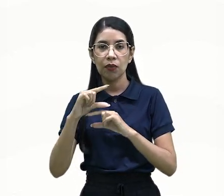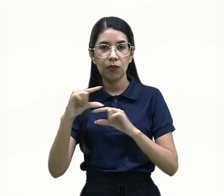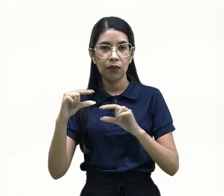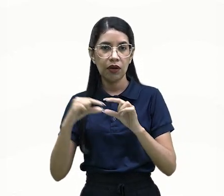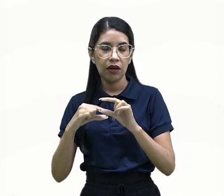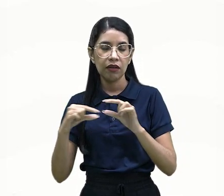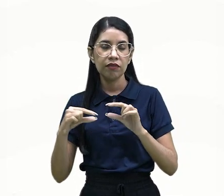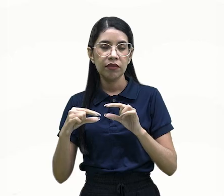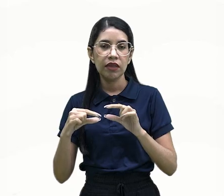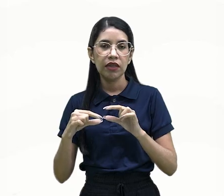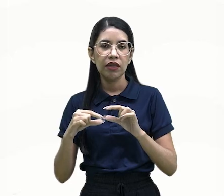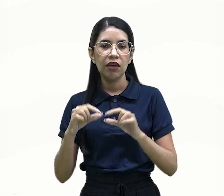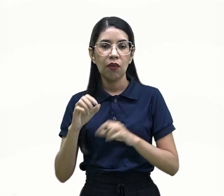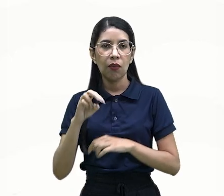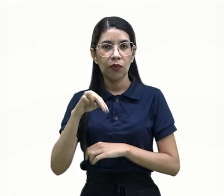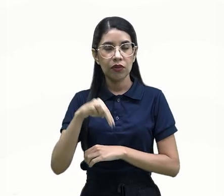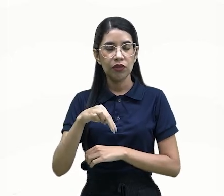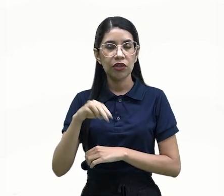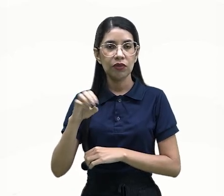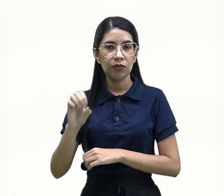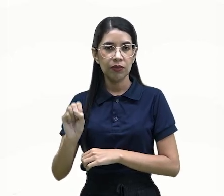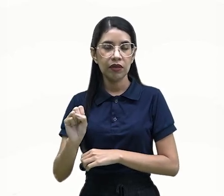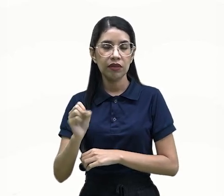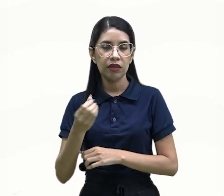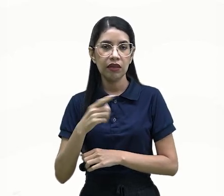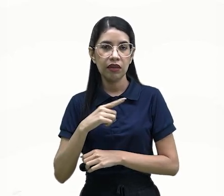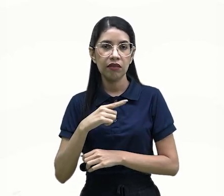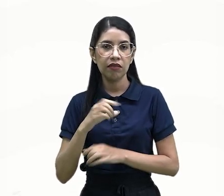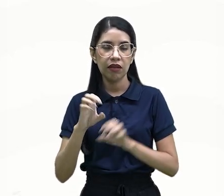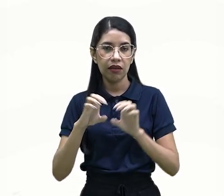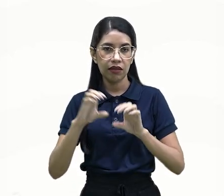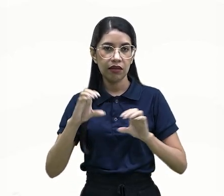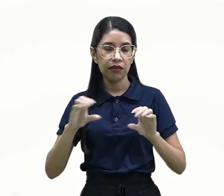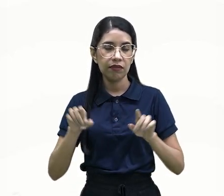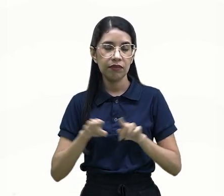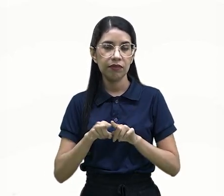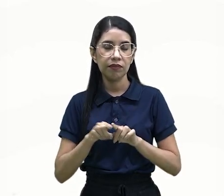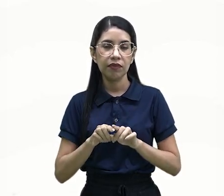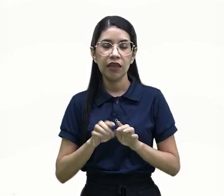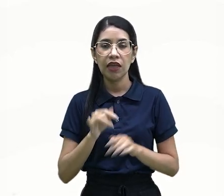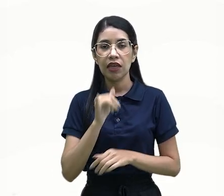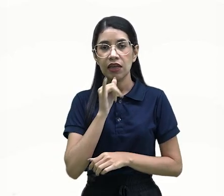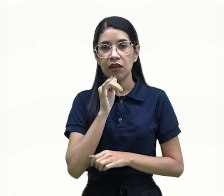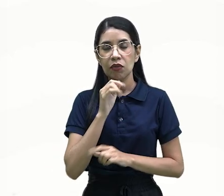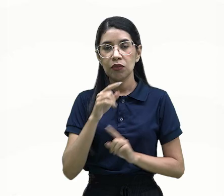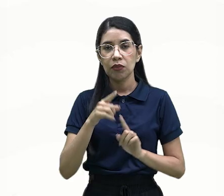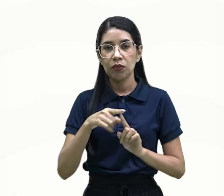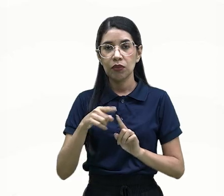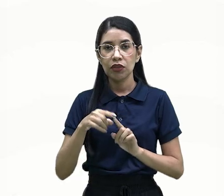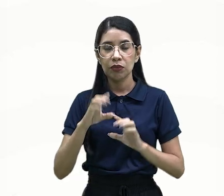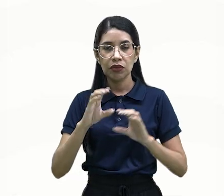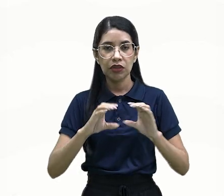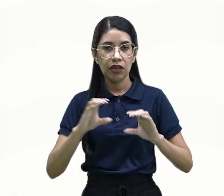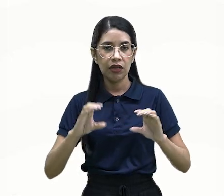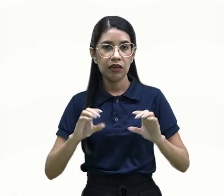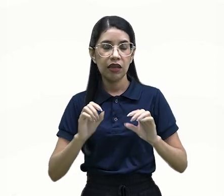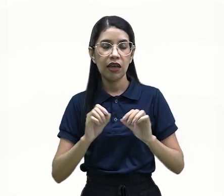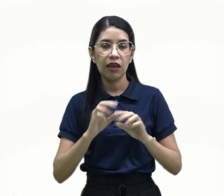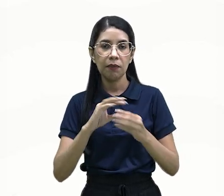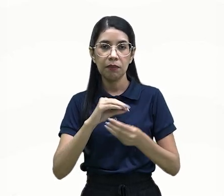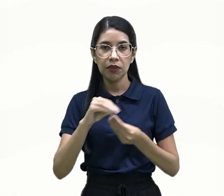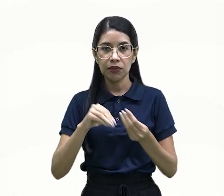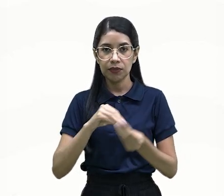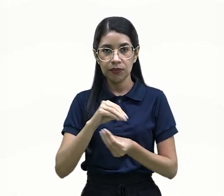é o enxofre e o nitrogênio presentes nessa cadeia, tá bom? Então, eu poderia, por exemplo, classificar essa cadeia como sendo uma cadeia